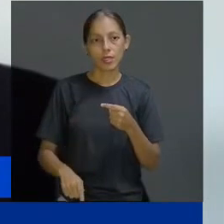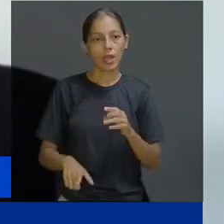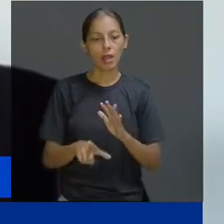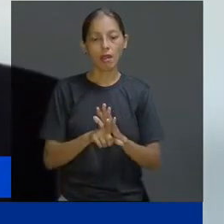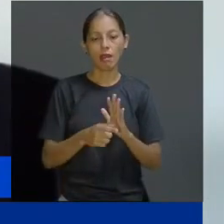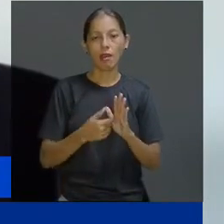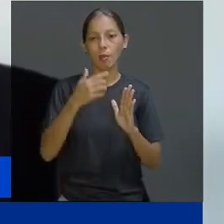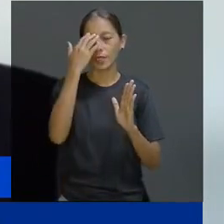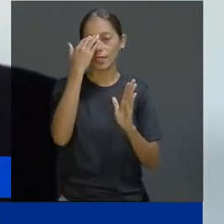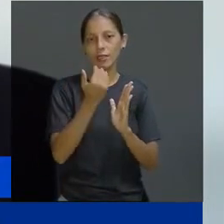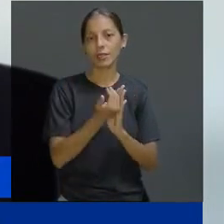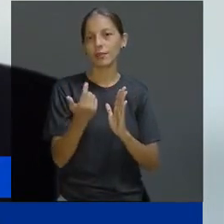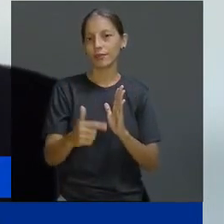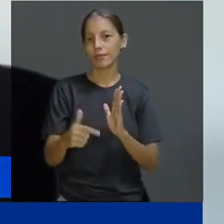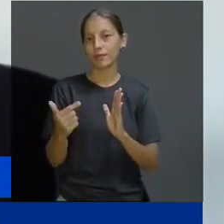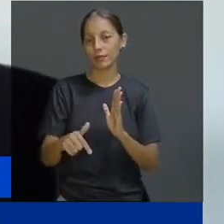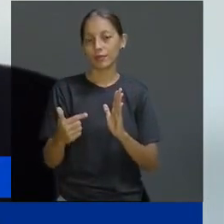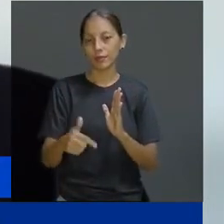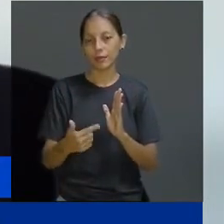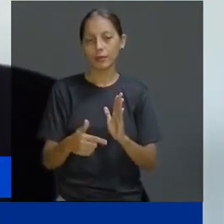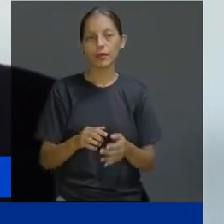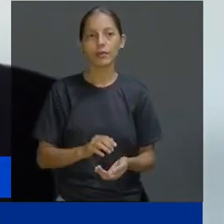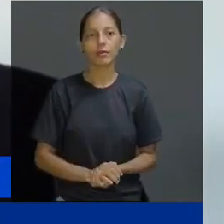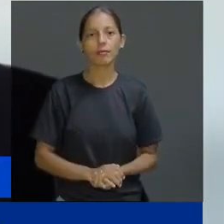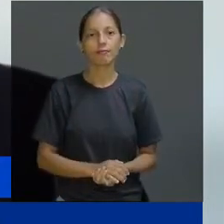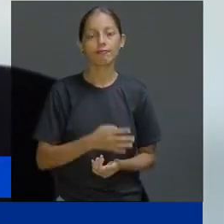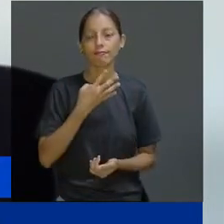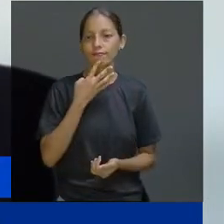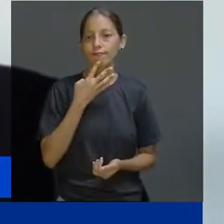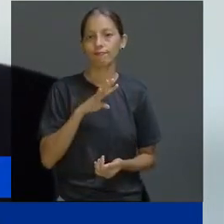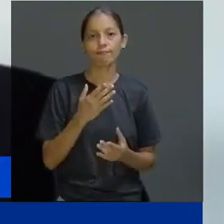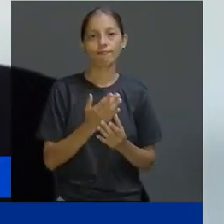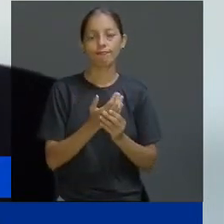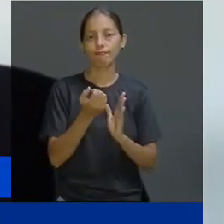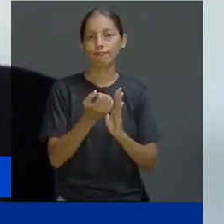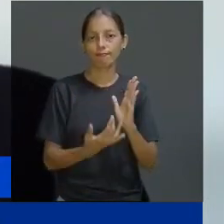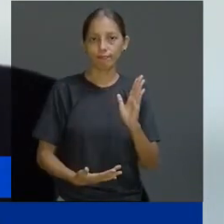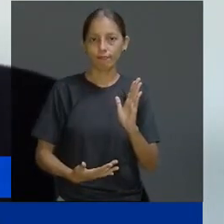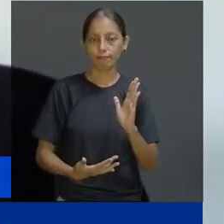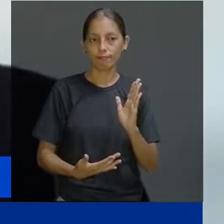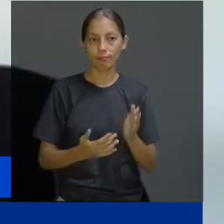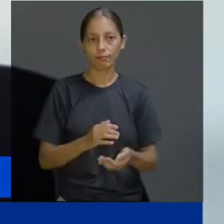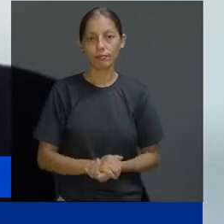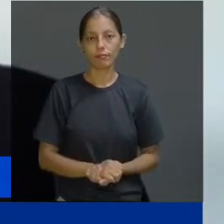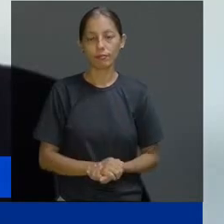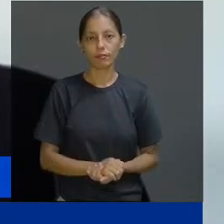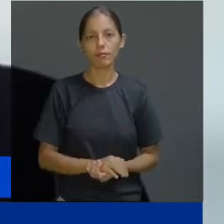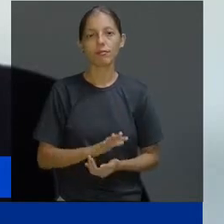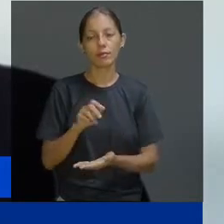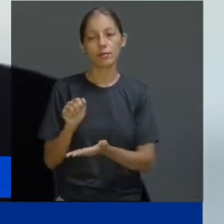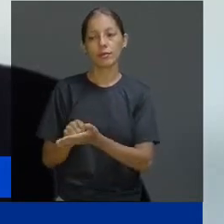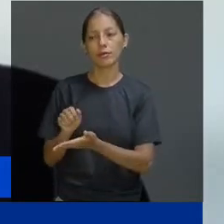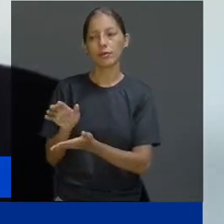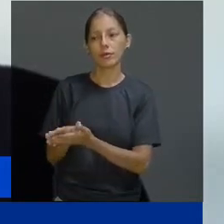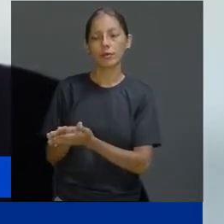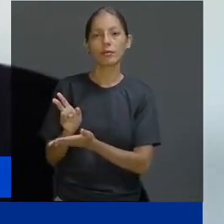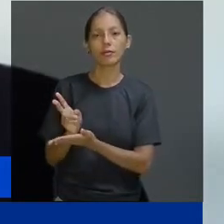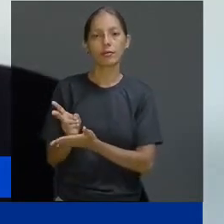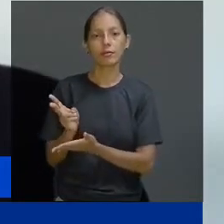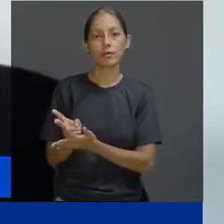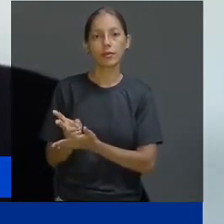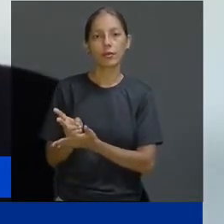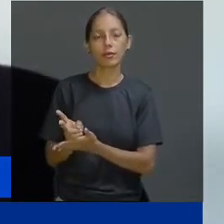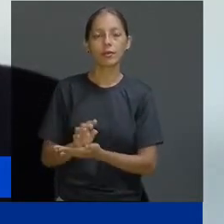cabimento do recurso. E, ao final, requereu o não conhecimento dos embargos, sem prejuízo da aplicação da multa por